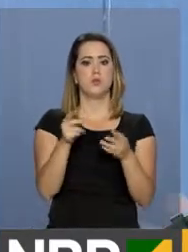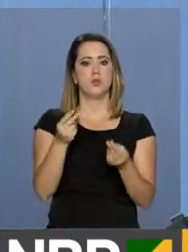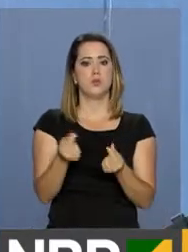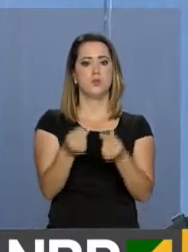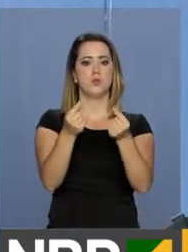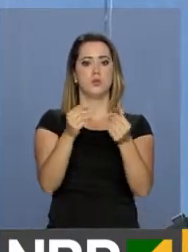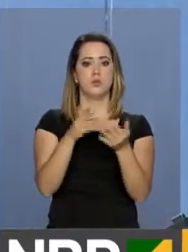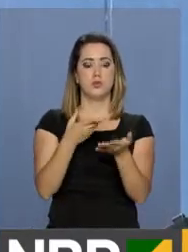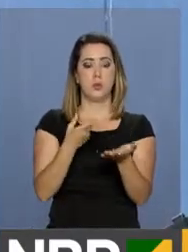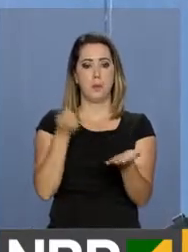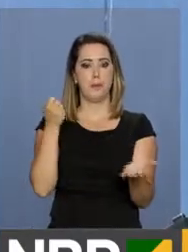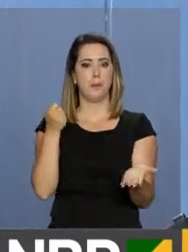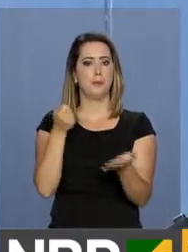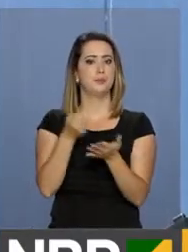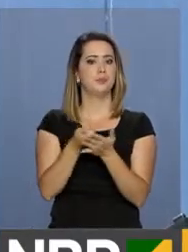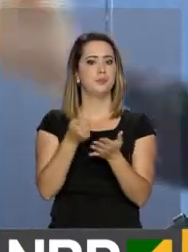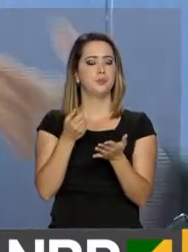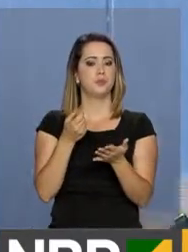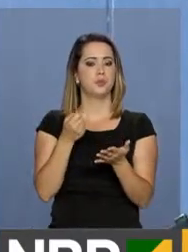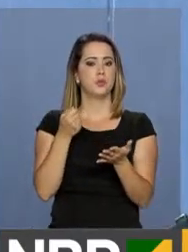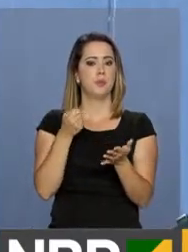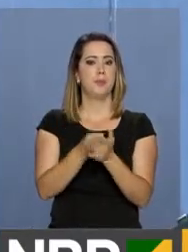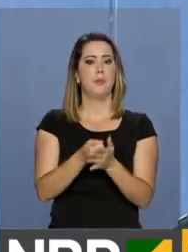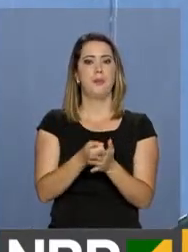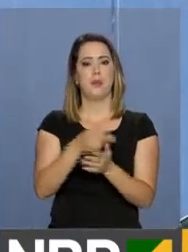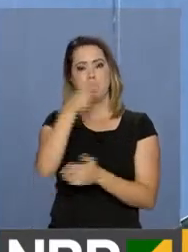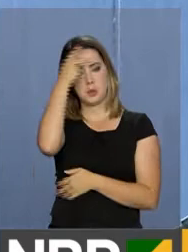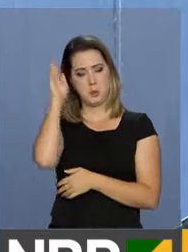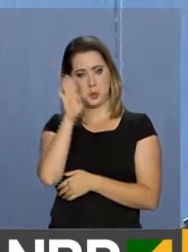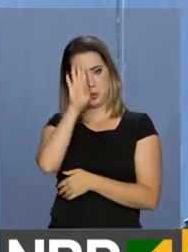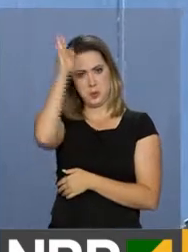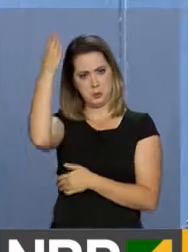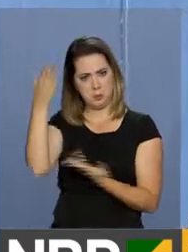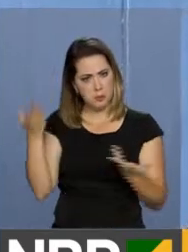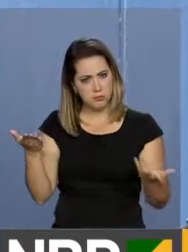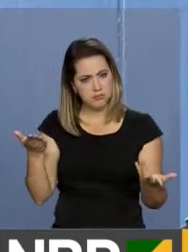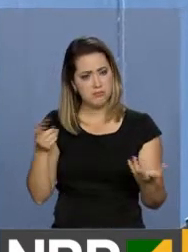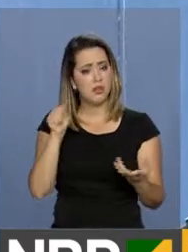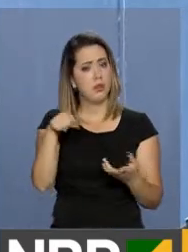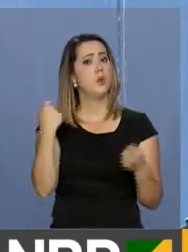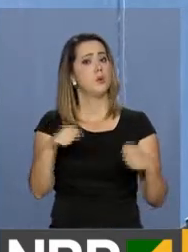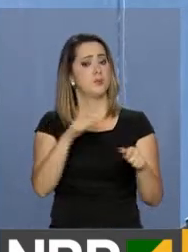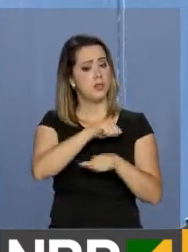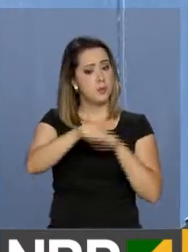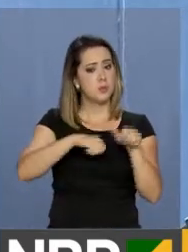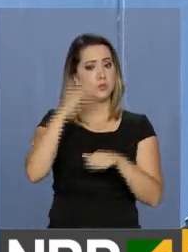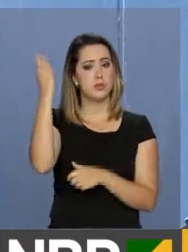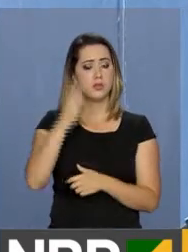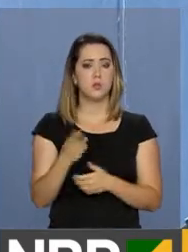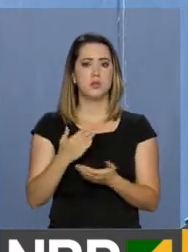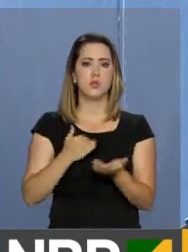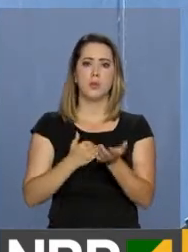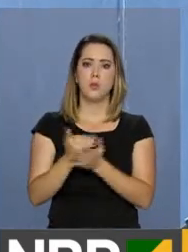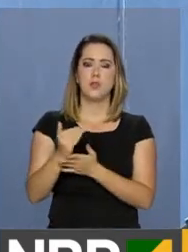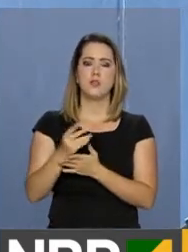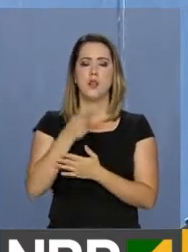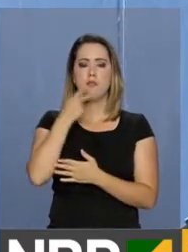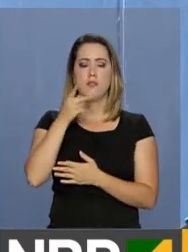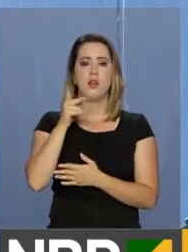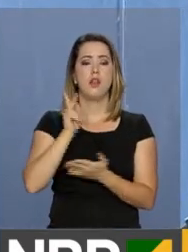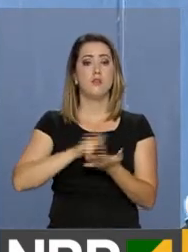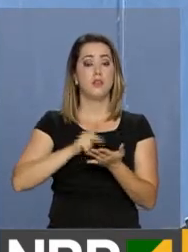esse dinheiro vai para os privilegiados. E é isso que nós precisamos mudar no Brasil. Começar a falar a